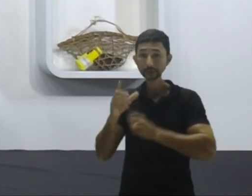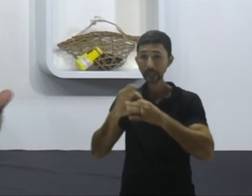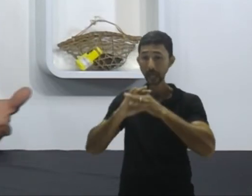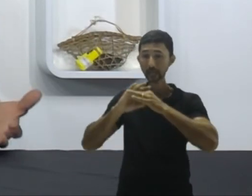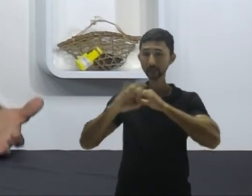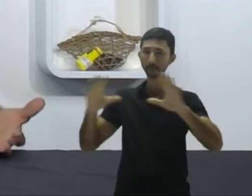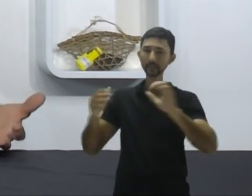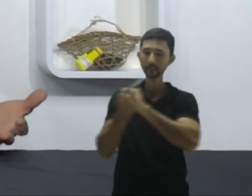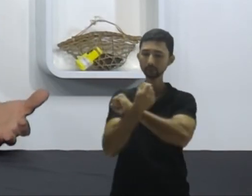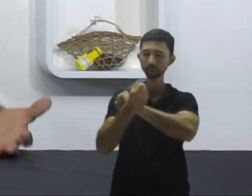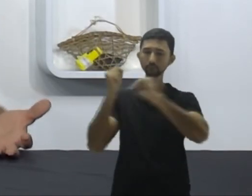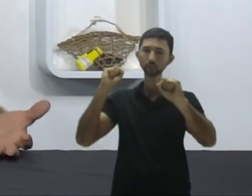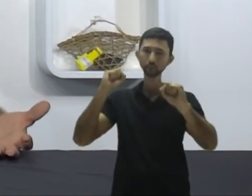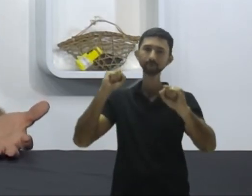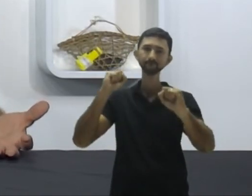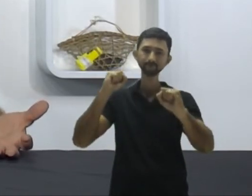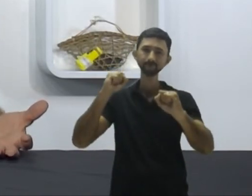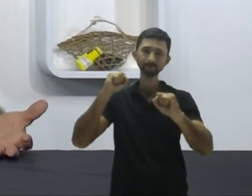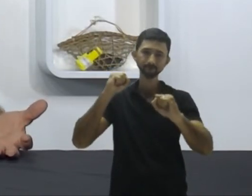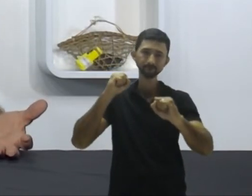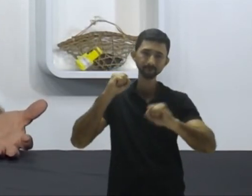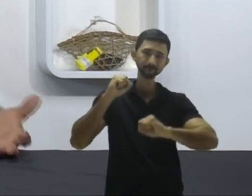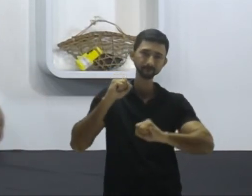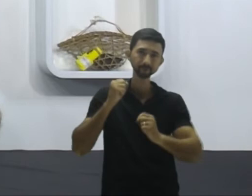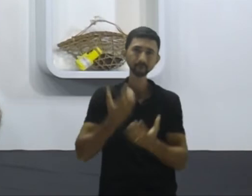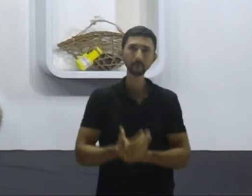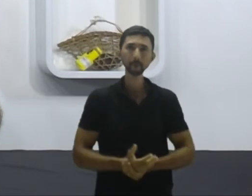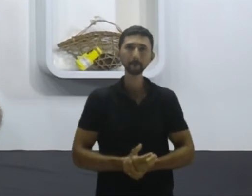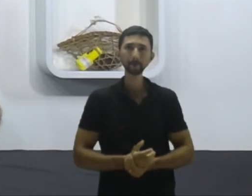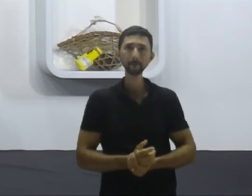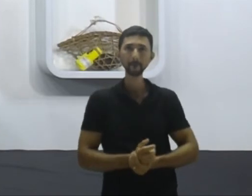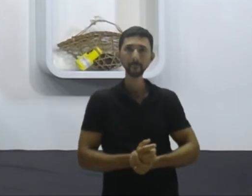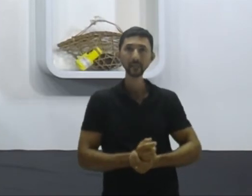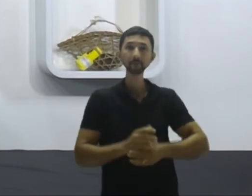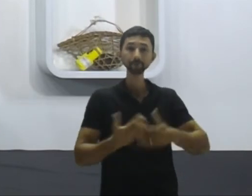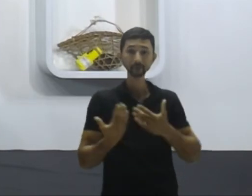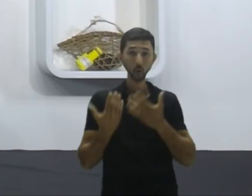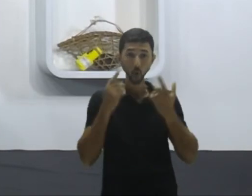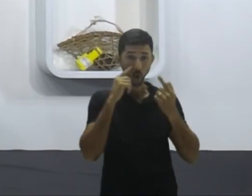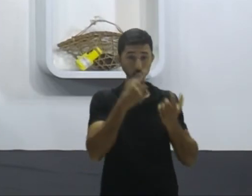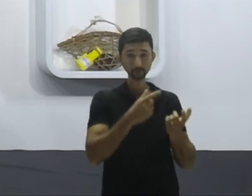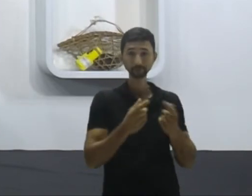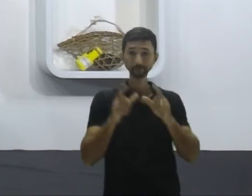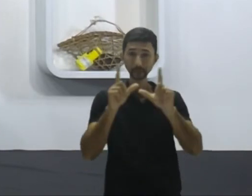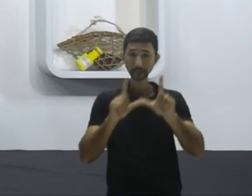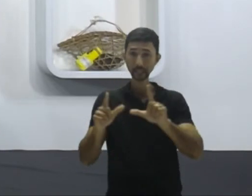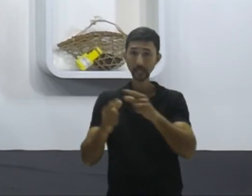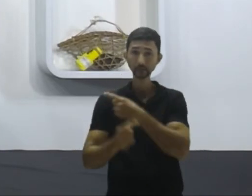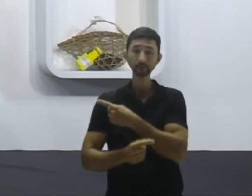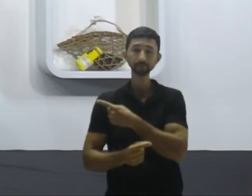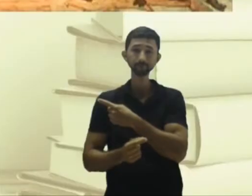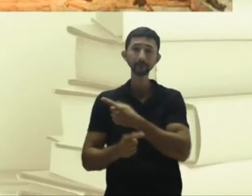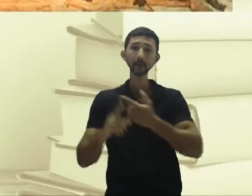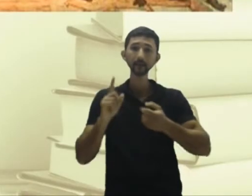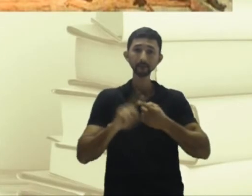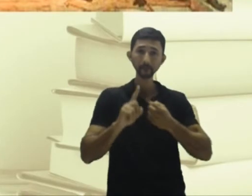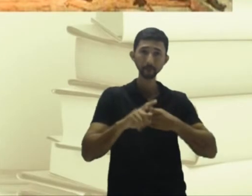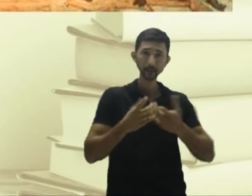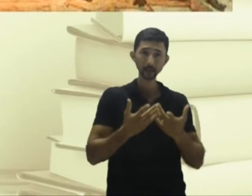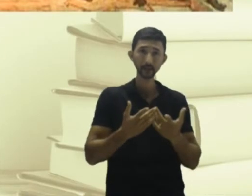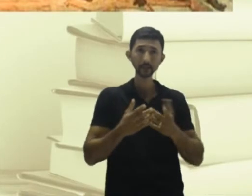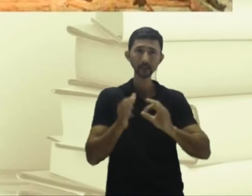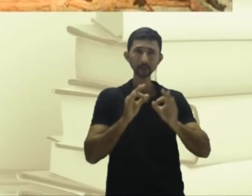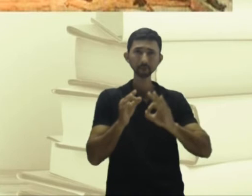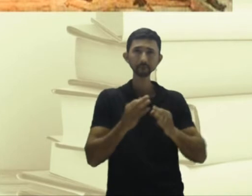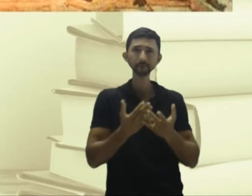comprar a sua carta de alforria, certo? Voltando aqui para o slide, a gente tem uma representação de